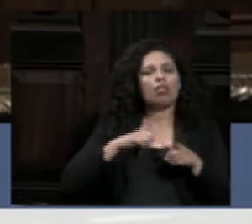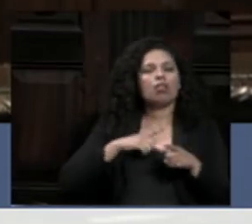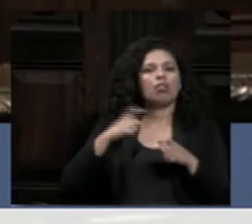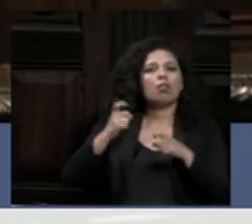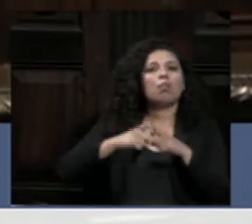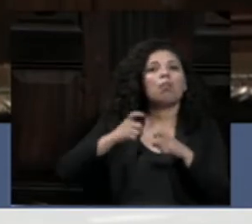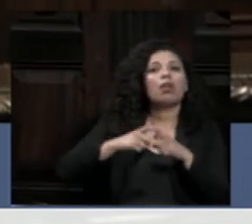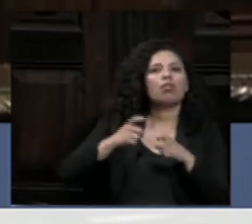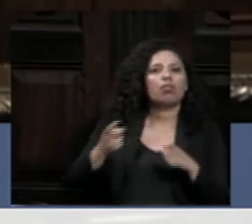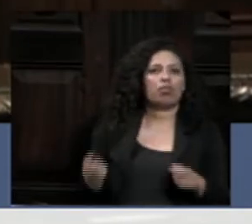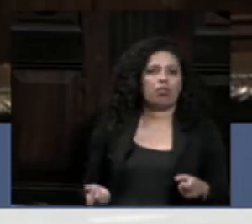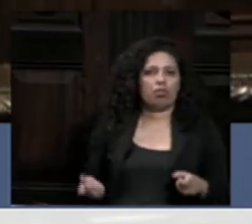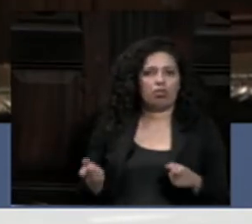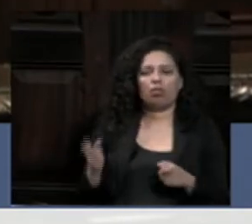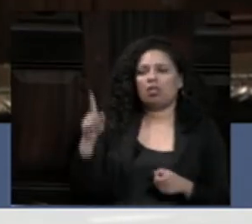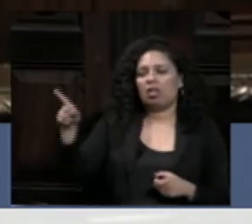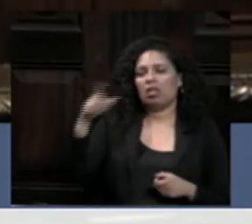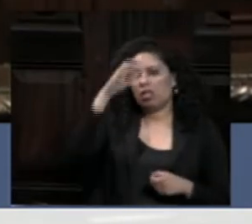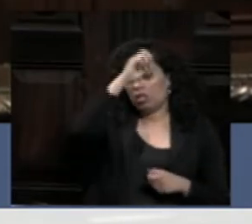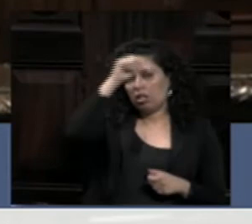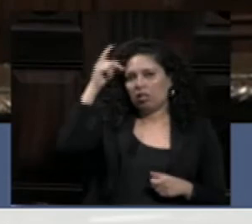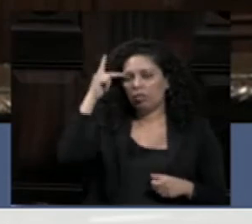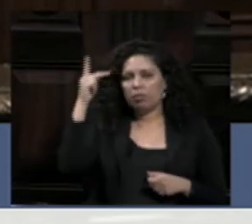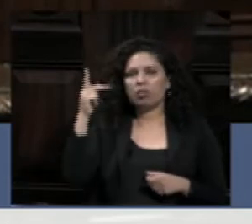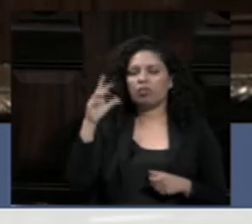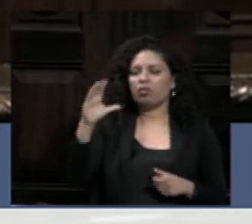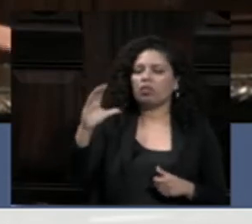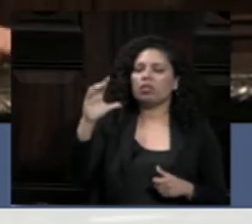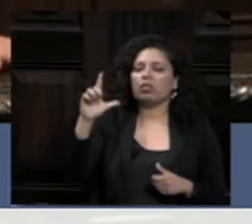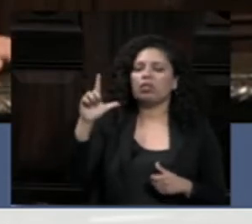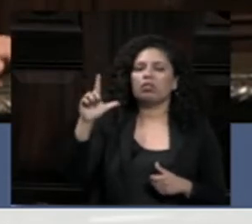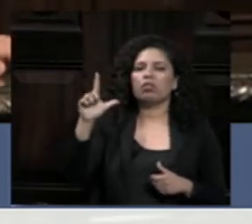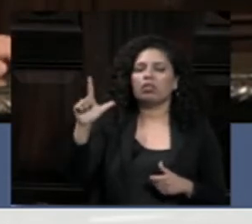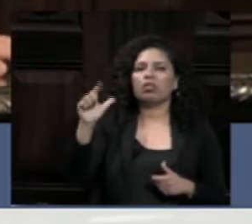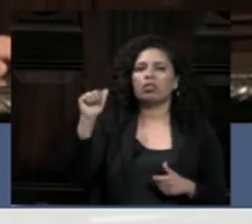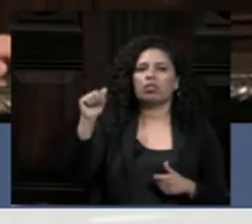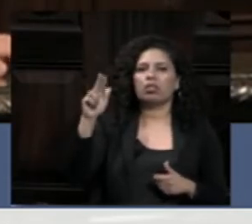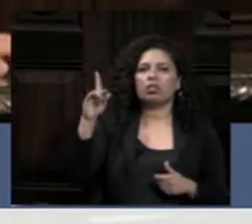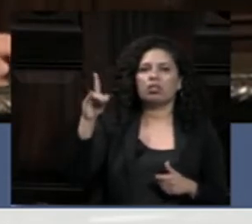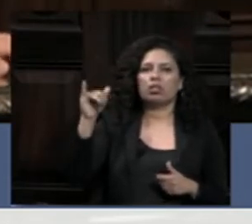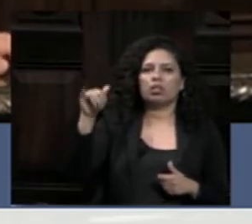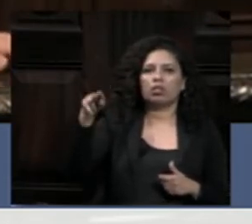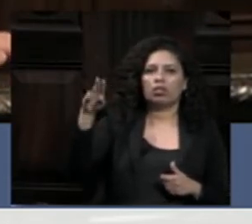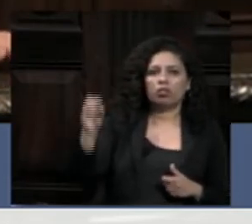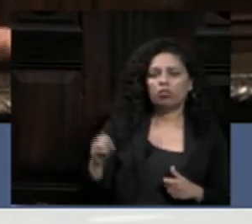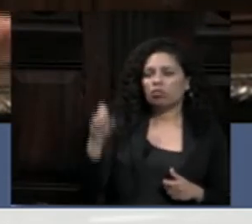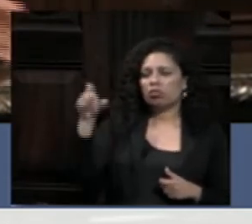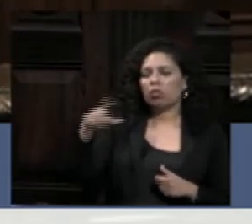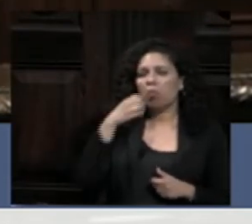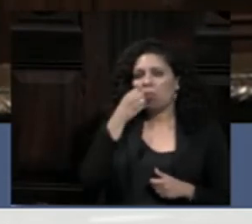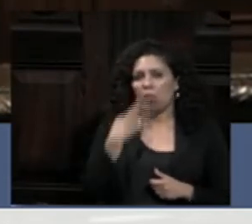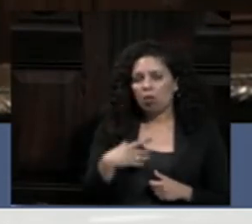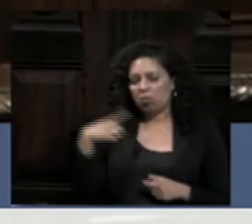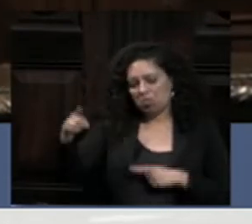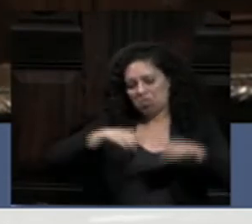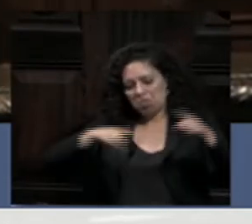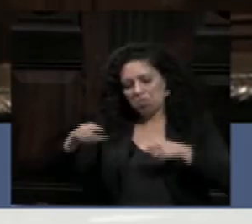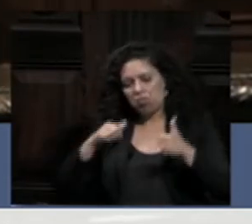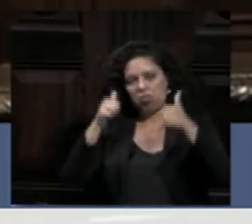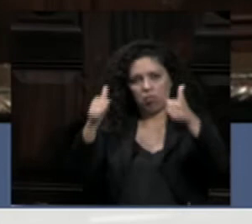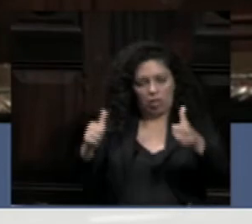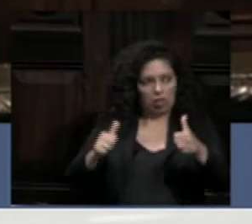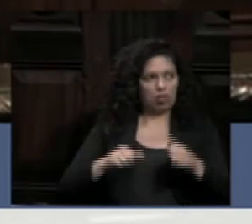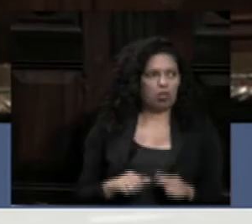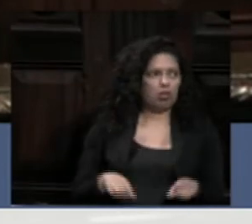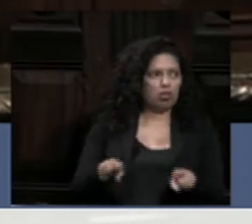um excepcional orador, diga-se de passagem, mas que tem também se demonstrado um bom gestor. Bem, eu quero também